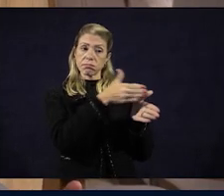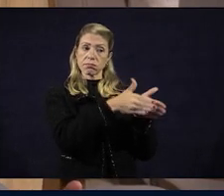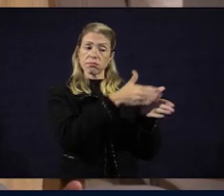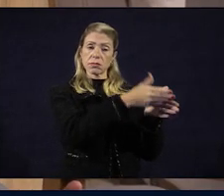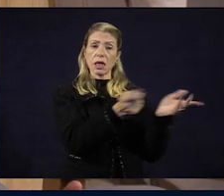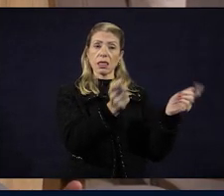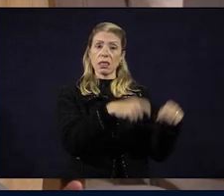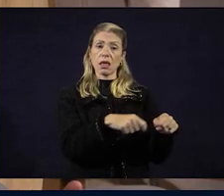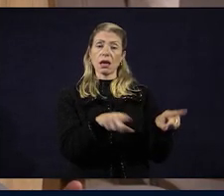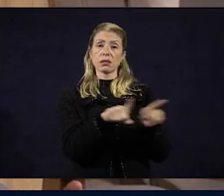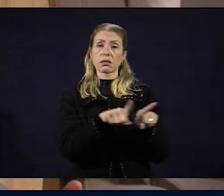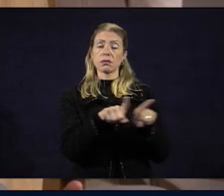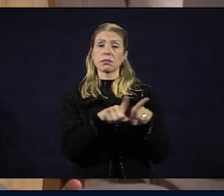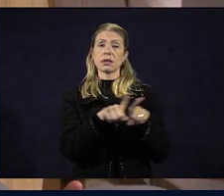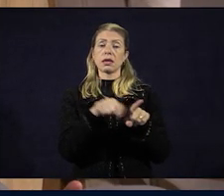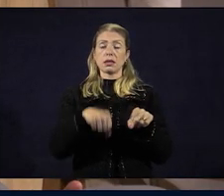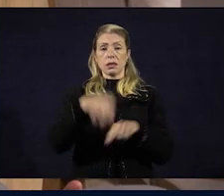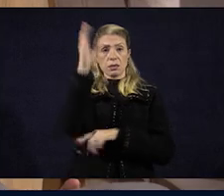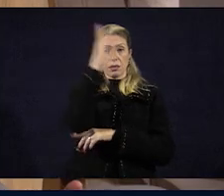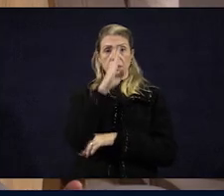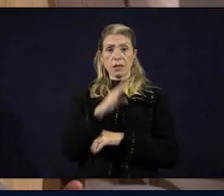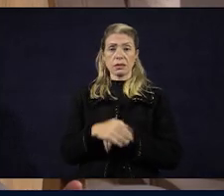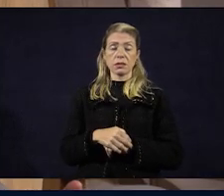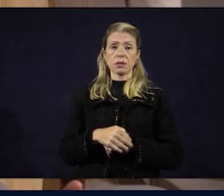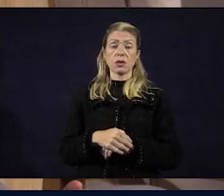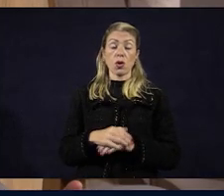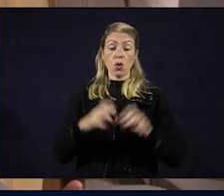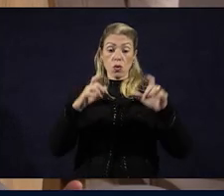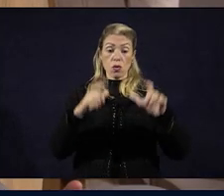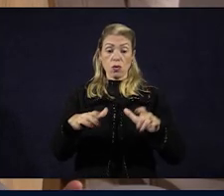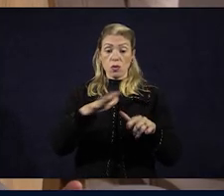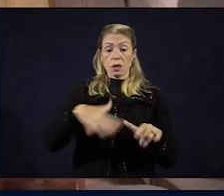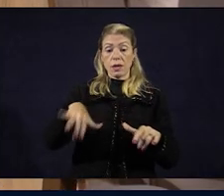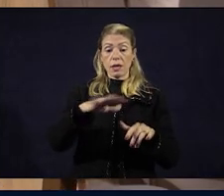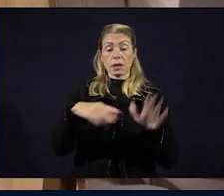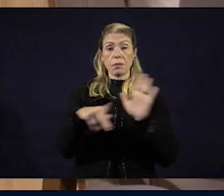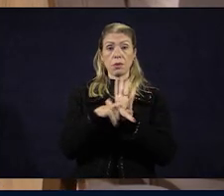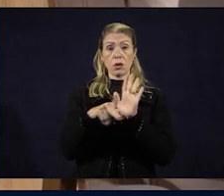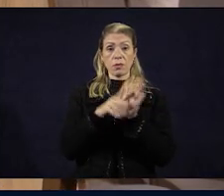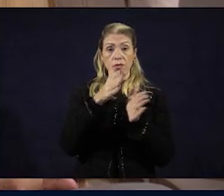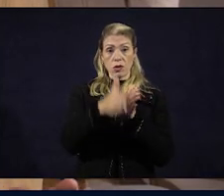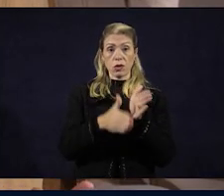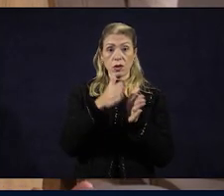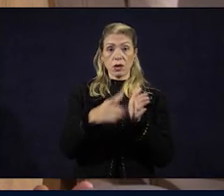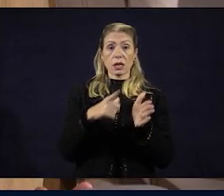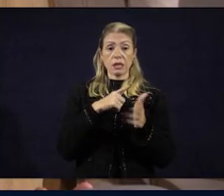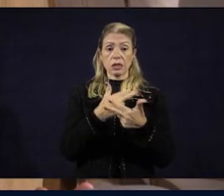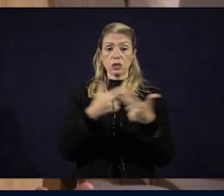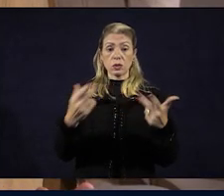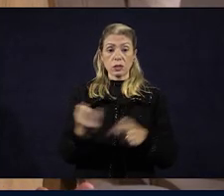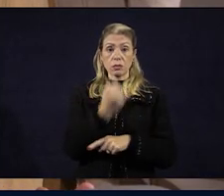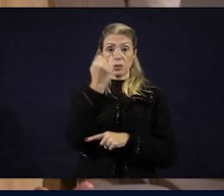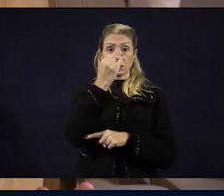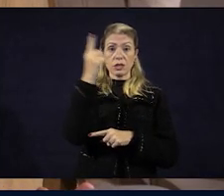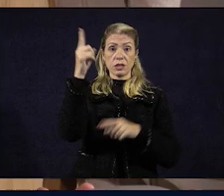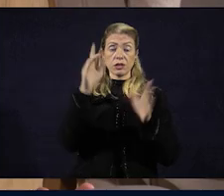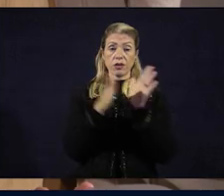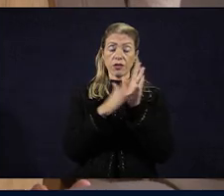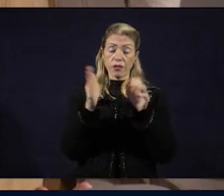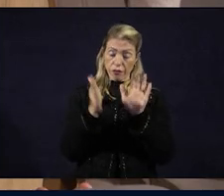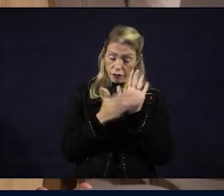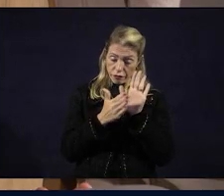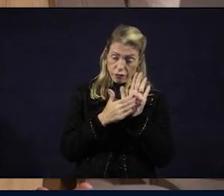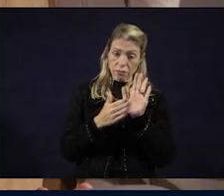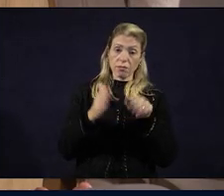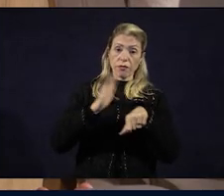pujante no Brasil, né? Bom, no setor rodoviário, a gente segue com obras, também concessões importantes. Fizemos a Belém-Brasília,